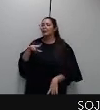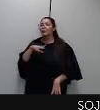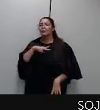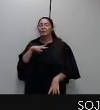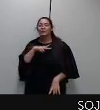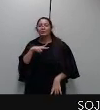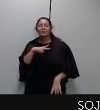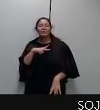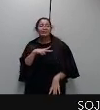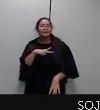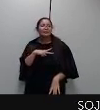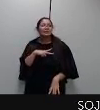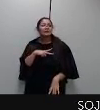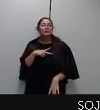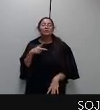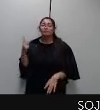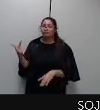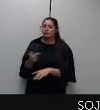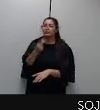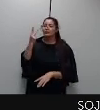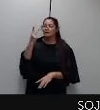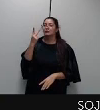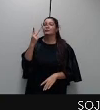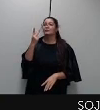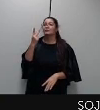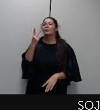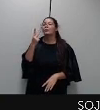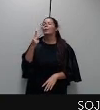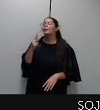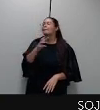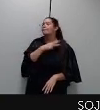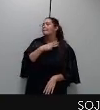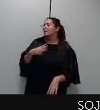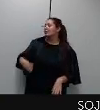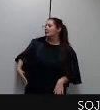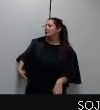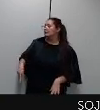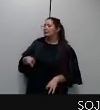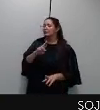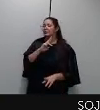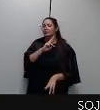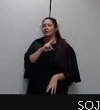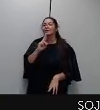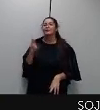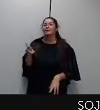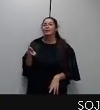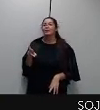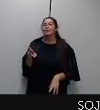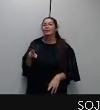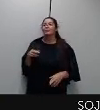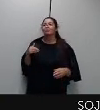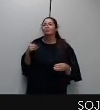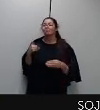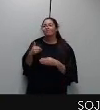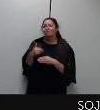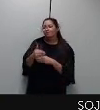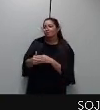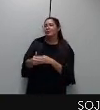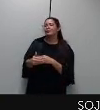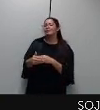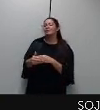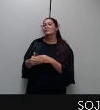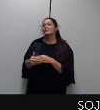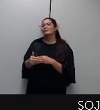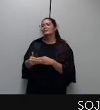nesse aspecto o ministro relator que dava parcial provimento o conhecia e dava parcial